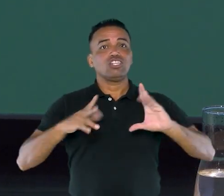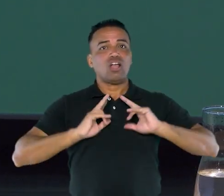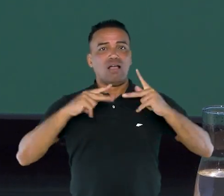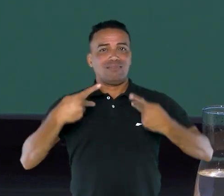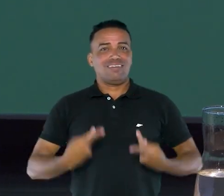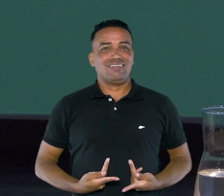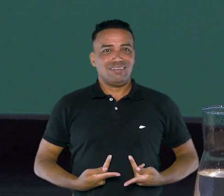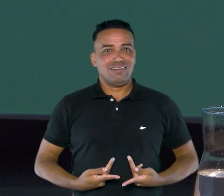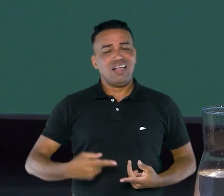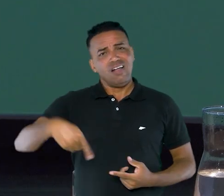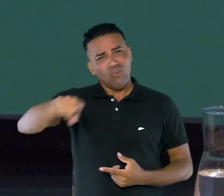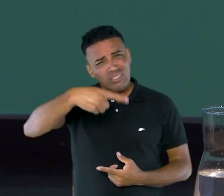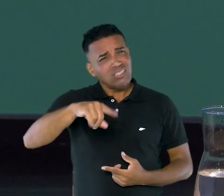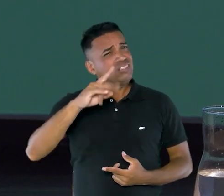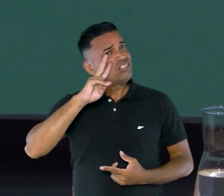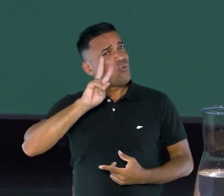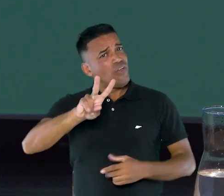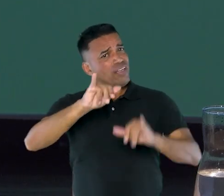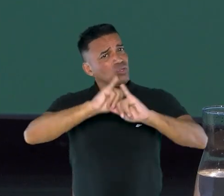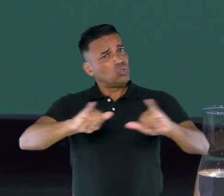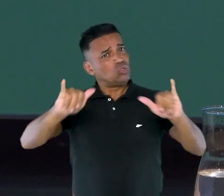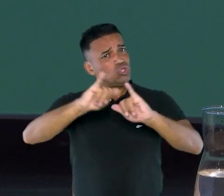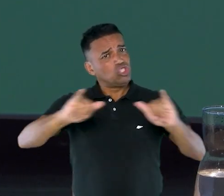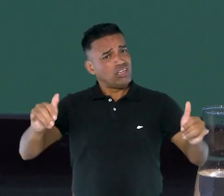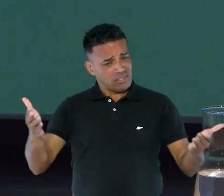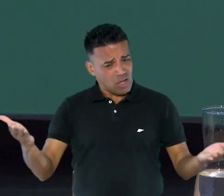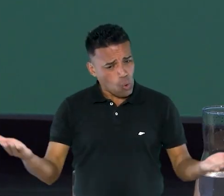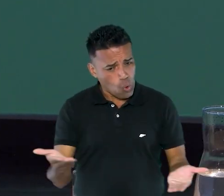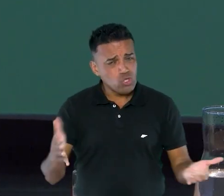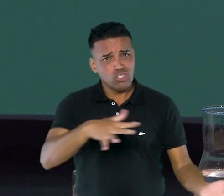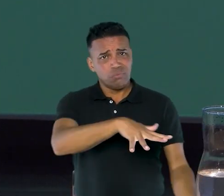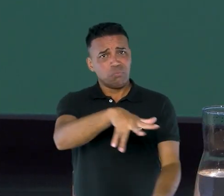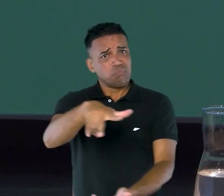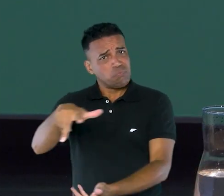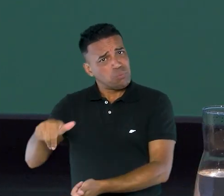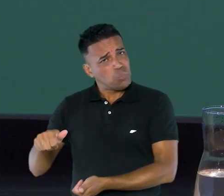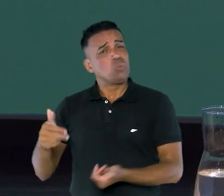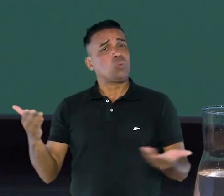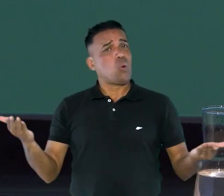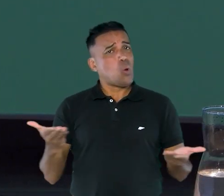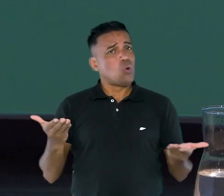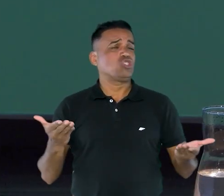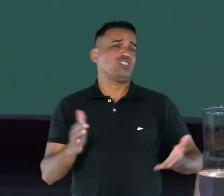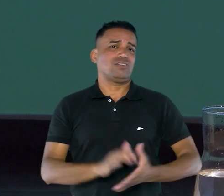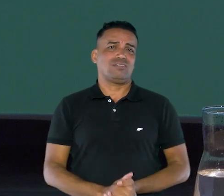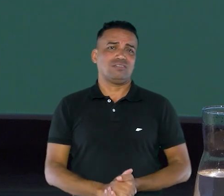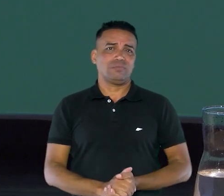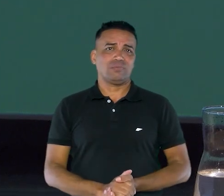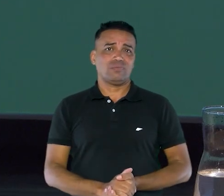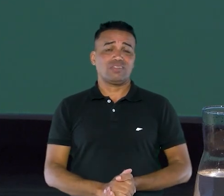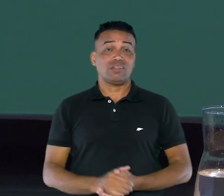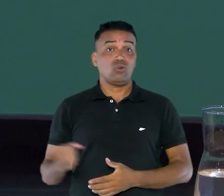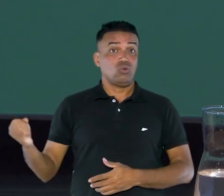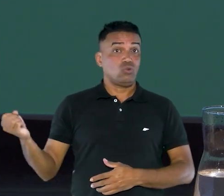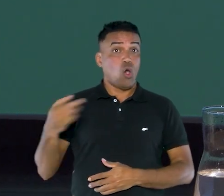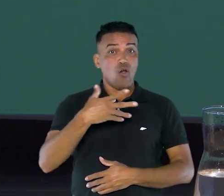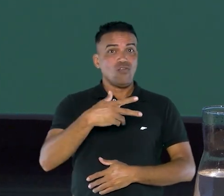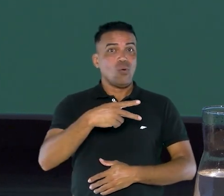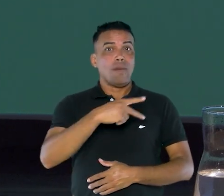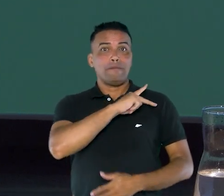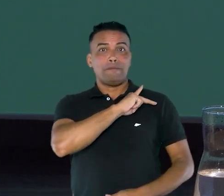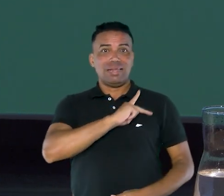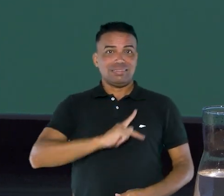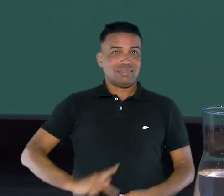E vocês estão acompanhando, né? Notícia de hoje mesmo, que o novo